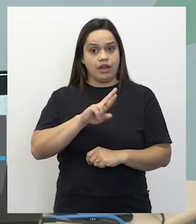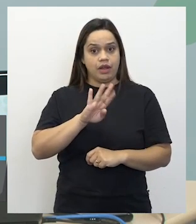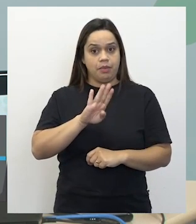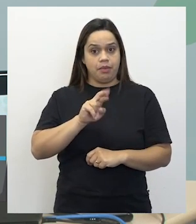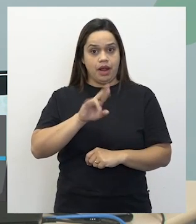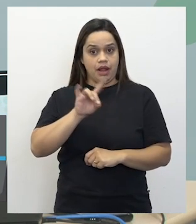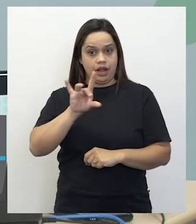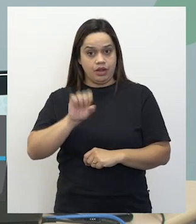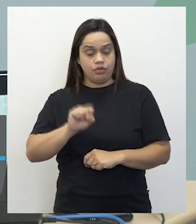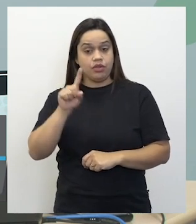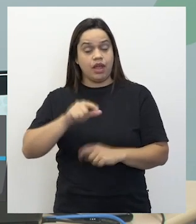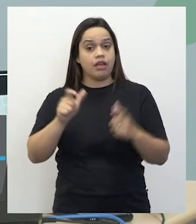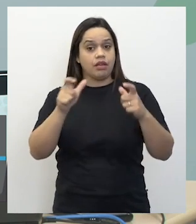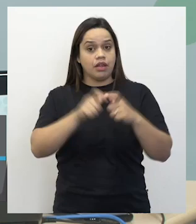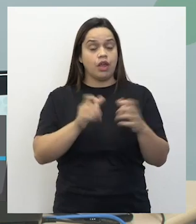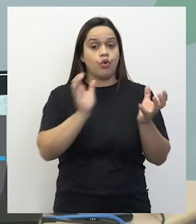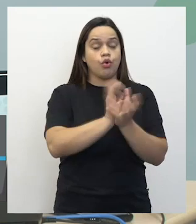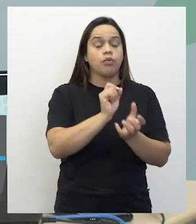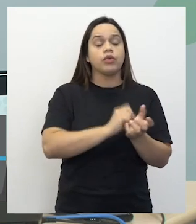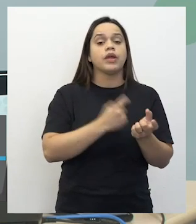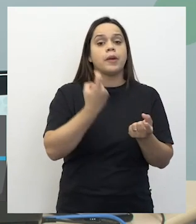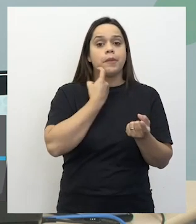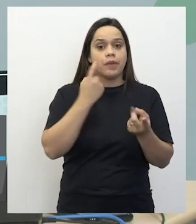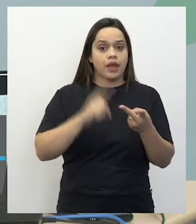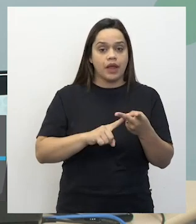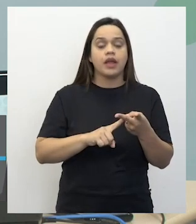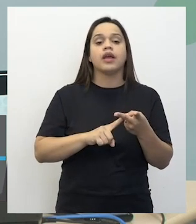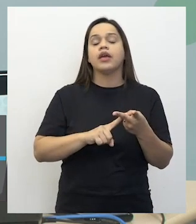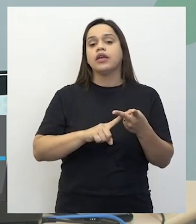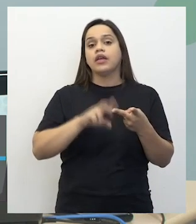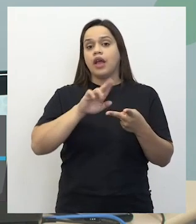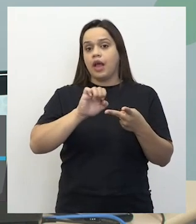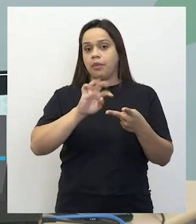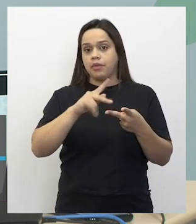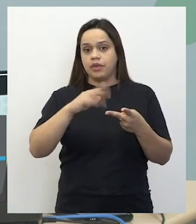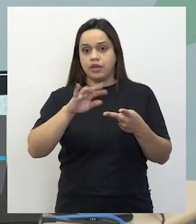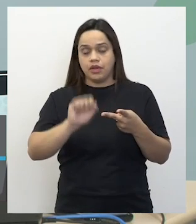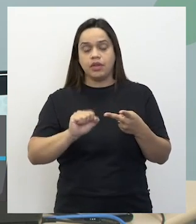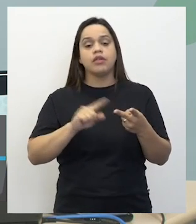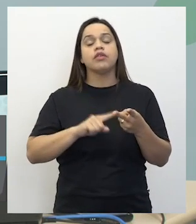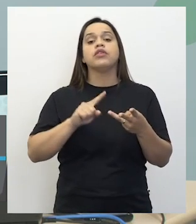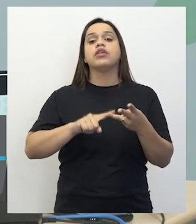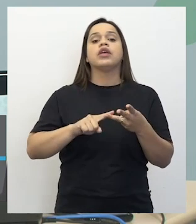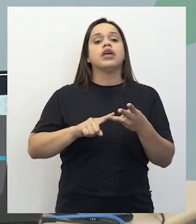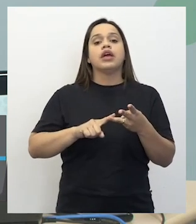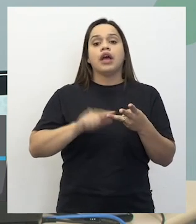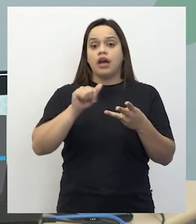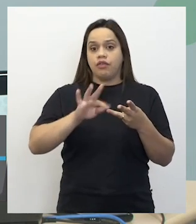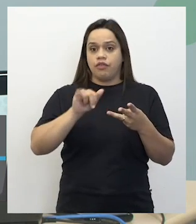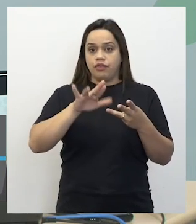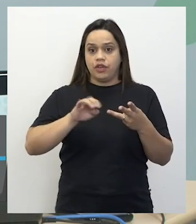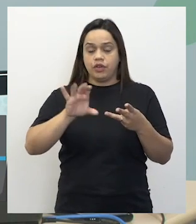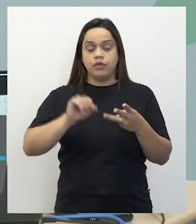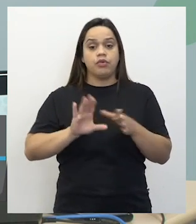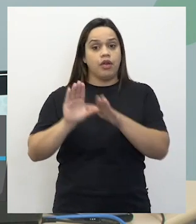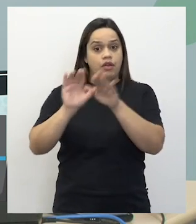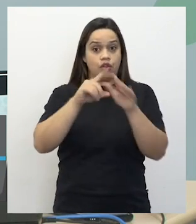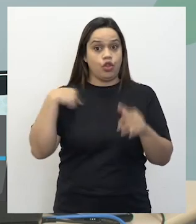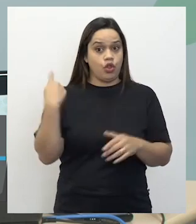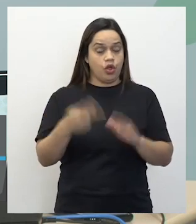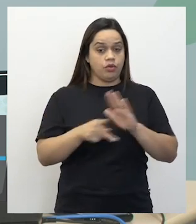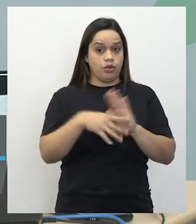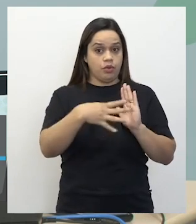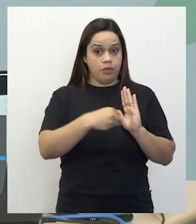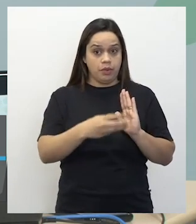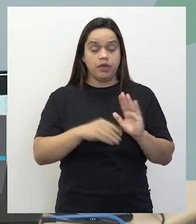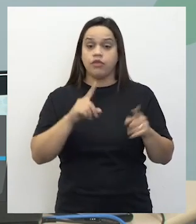répteis, né? Os anfíbios, então os peixes, anfíbios e répteis, as aves e os mamíferos. Nós fazemos parte do grupo dos mamíferos,